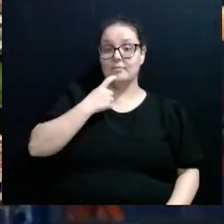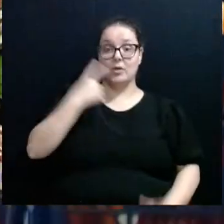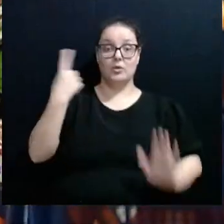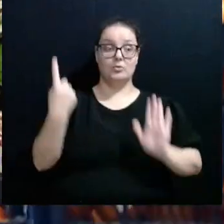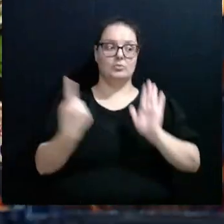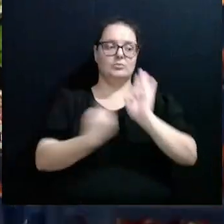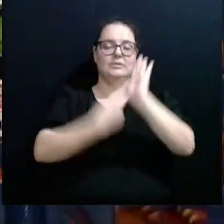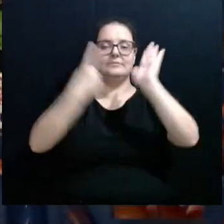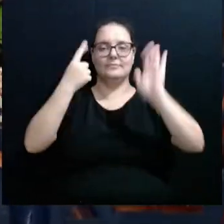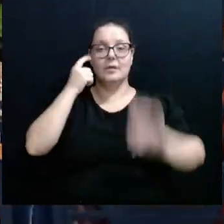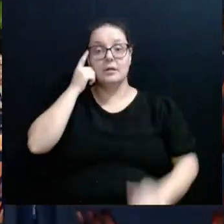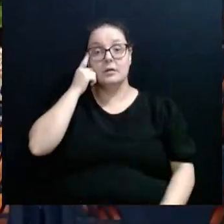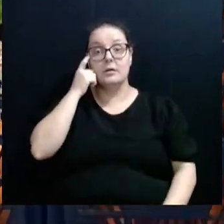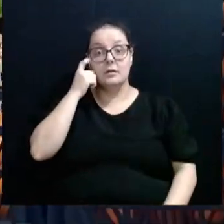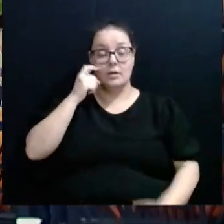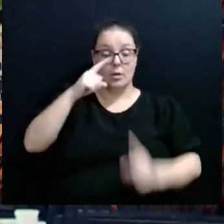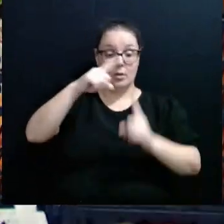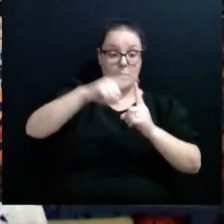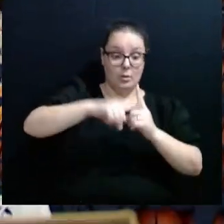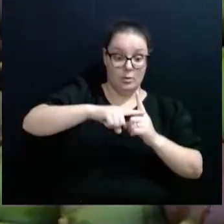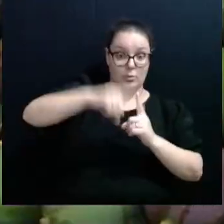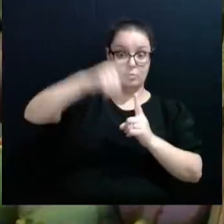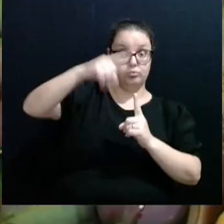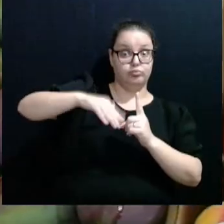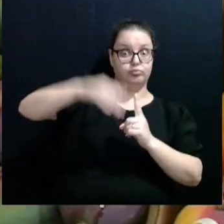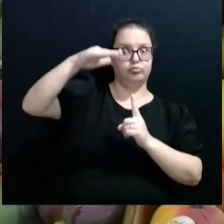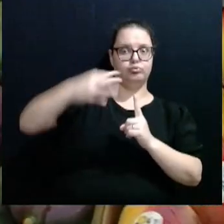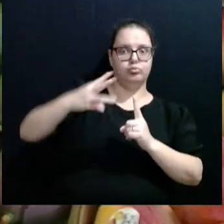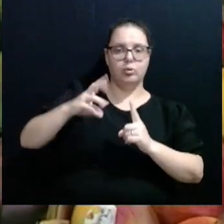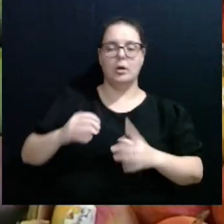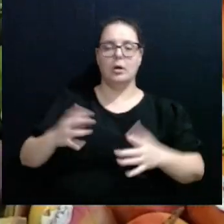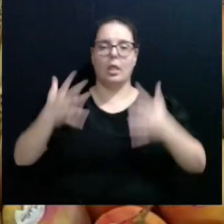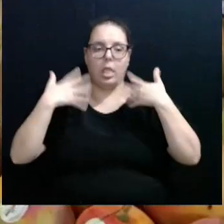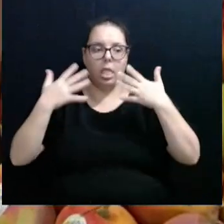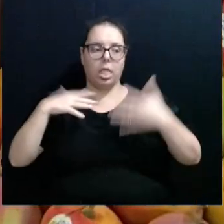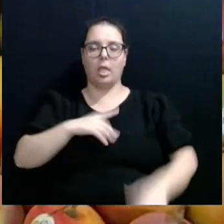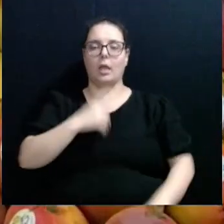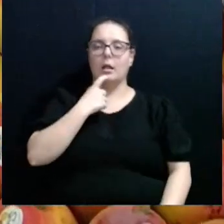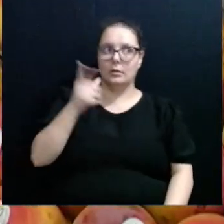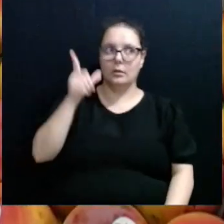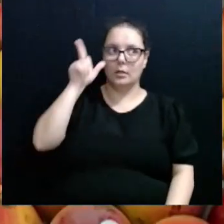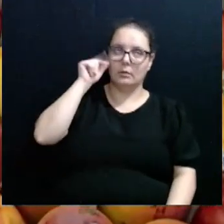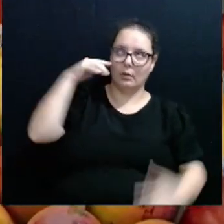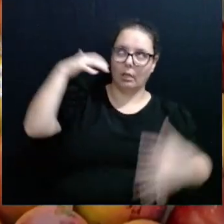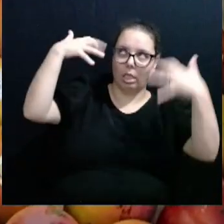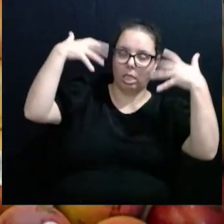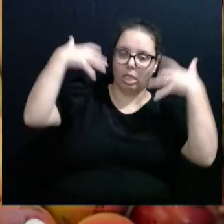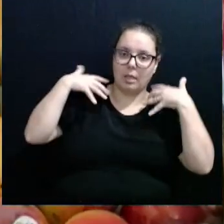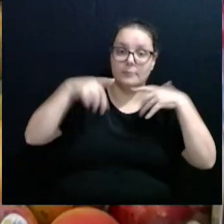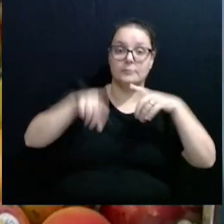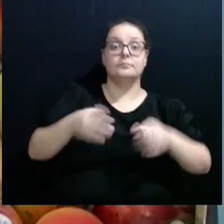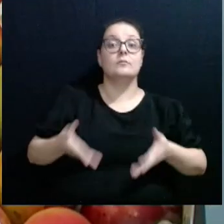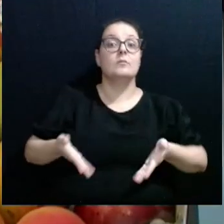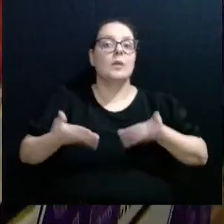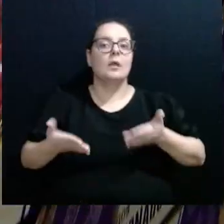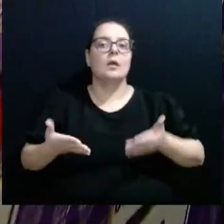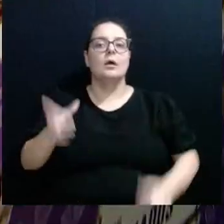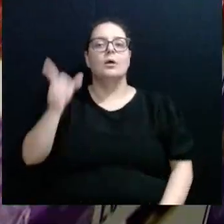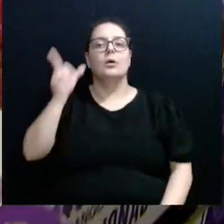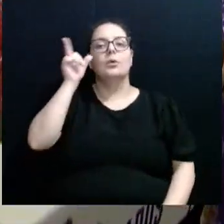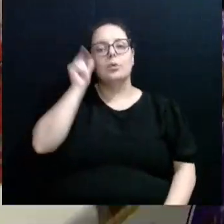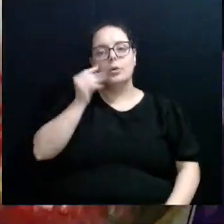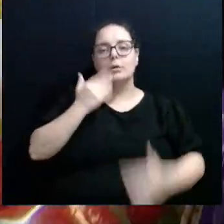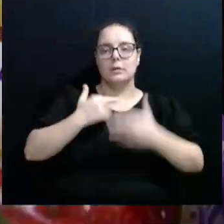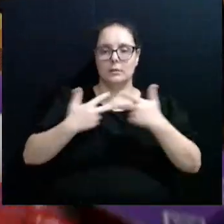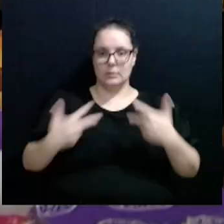as temperaturas ultrapassando os 30 graus em Campinas, este período pede escolhas mais leves e refrescantes na alimentação.